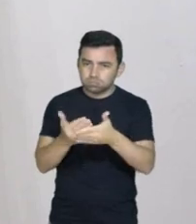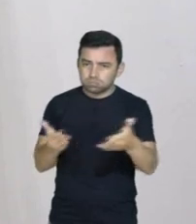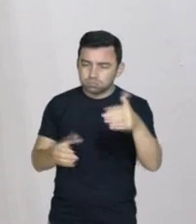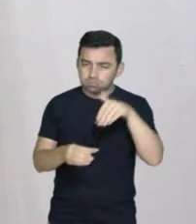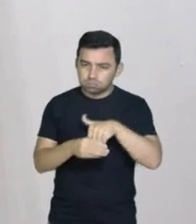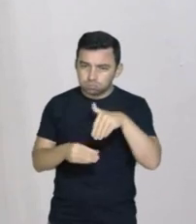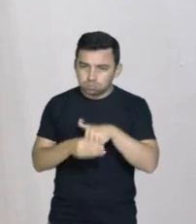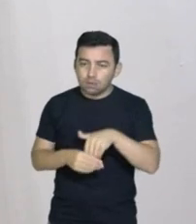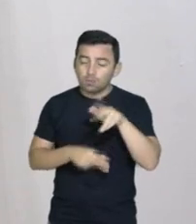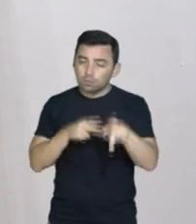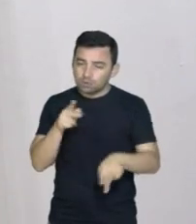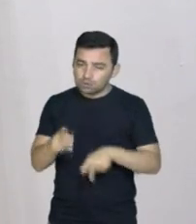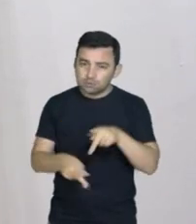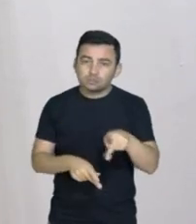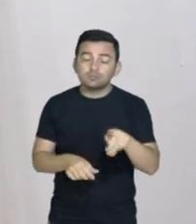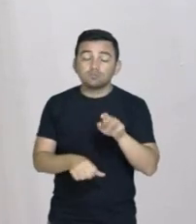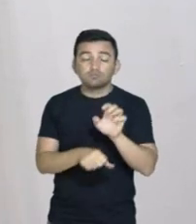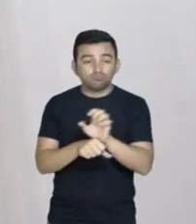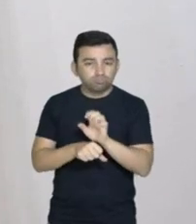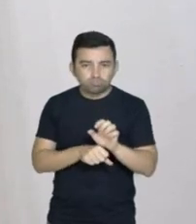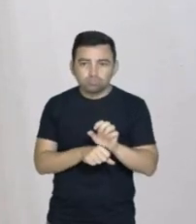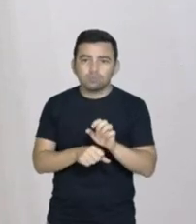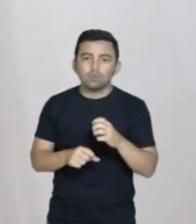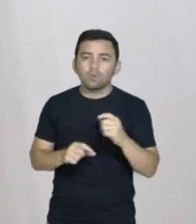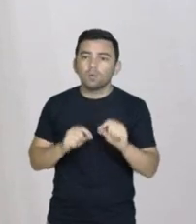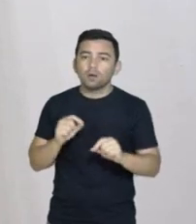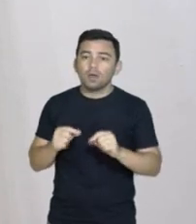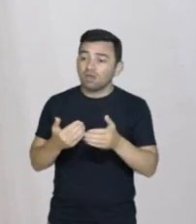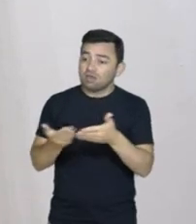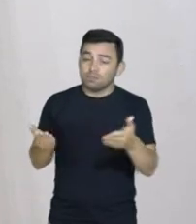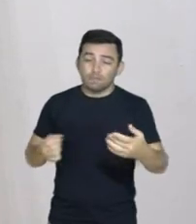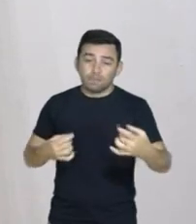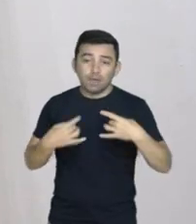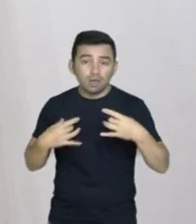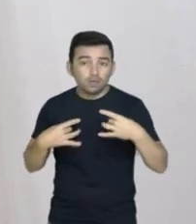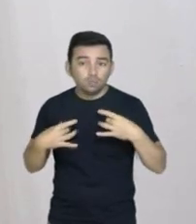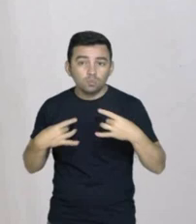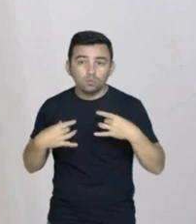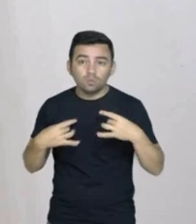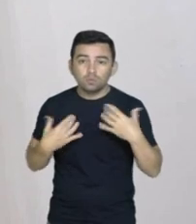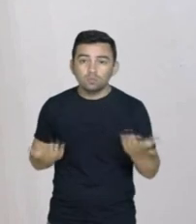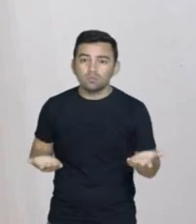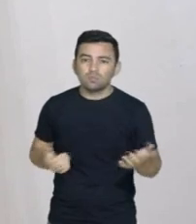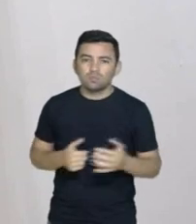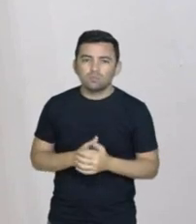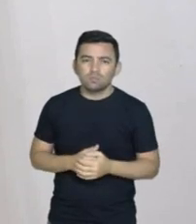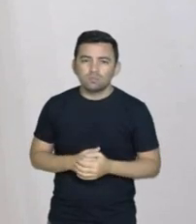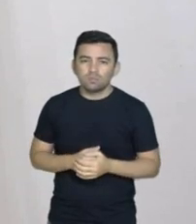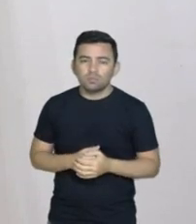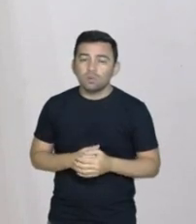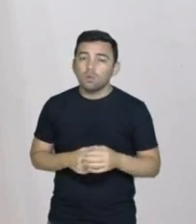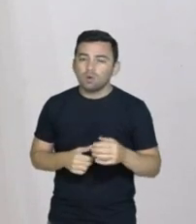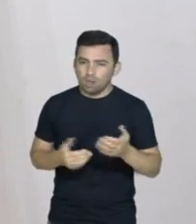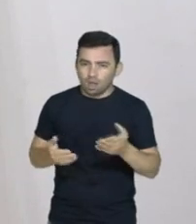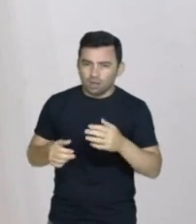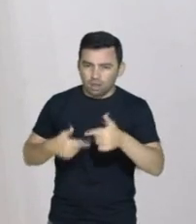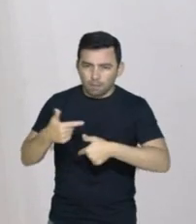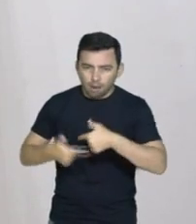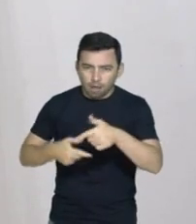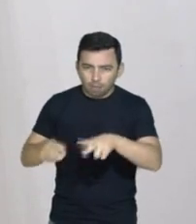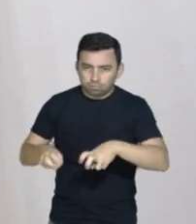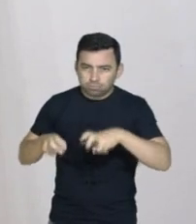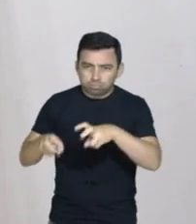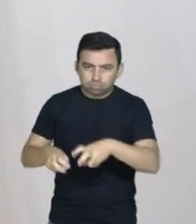e a população dos seus estados que estão com medo deputados o medo o produtor rural